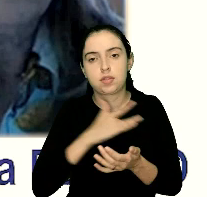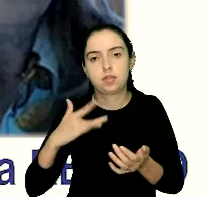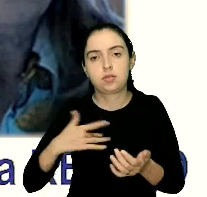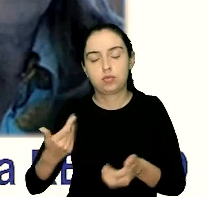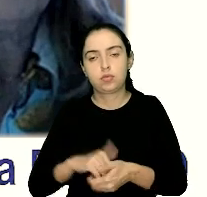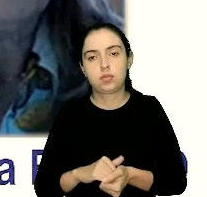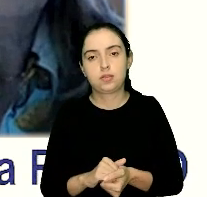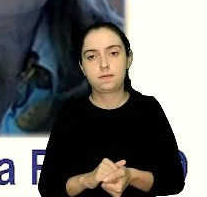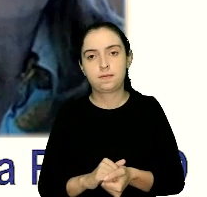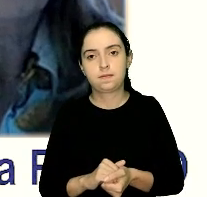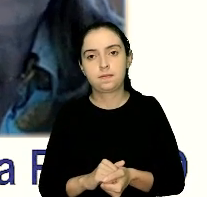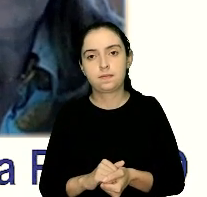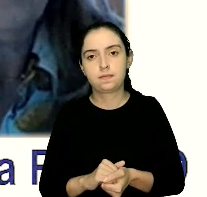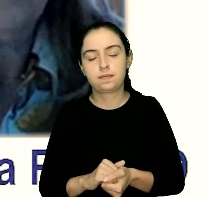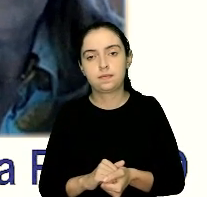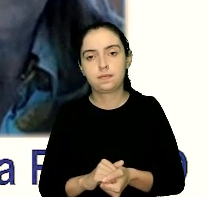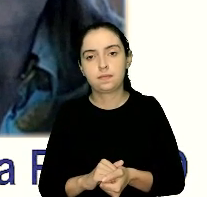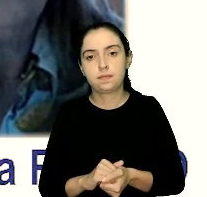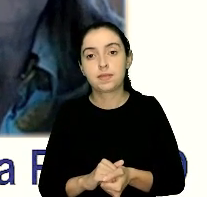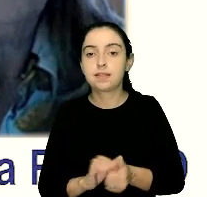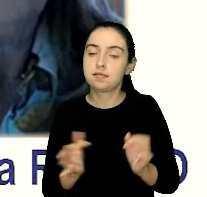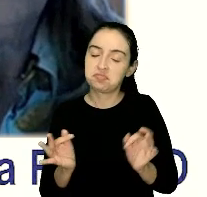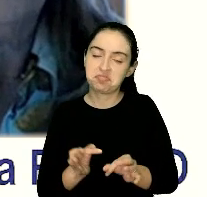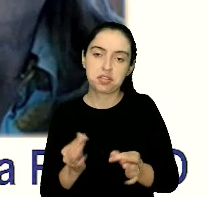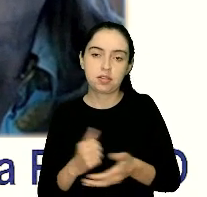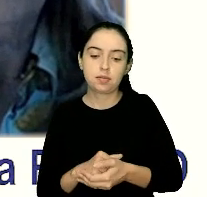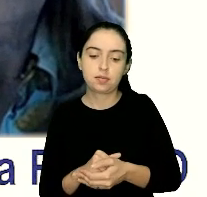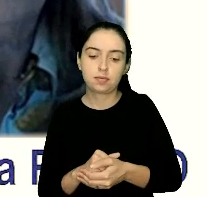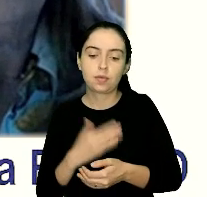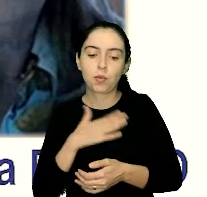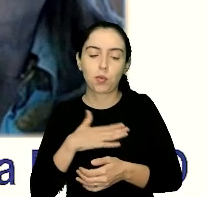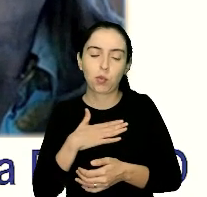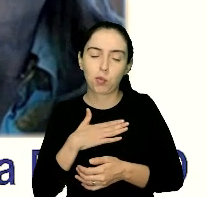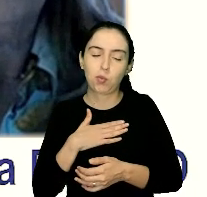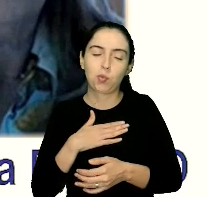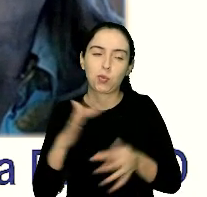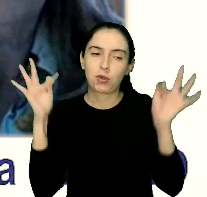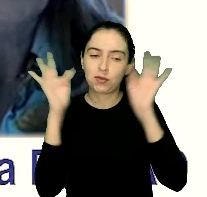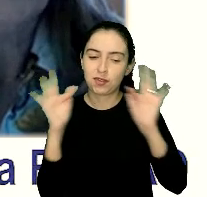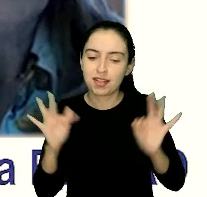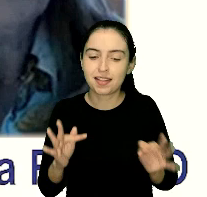É isso, mas eu estou muito feliz, muito obrigada.